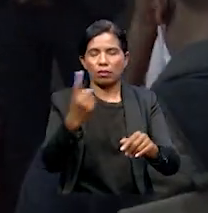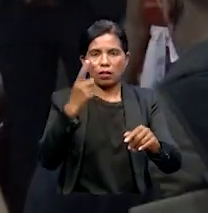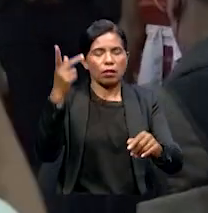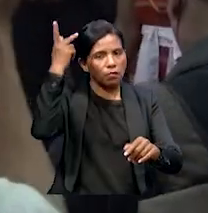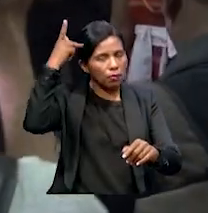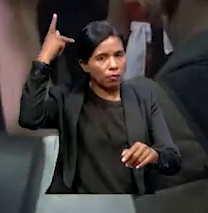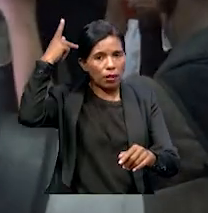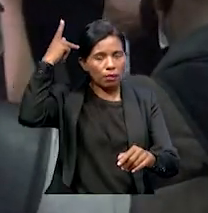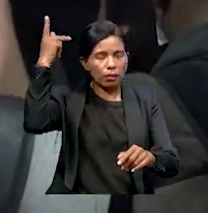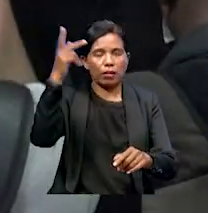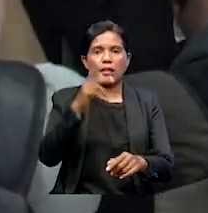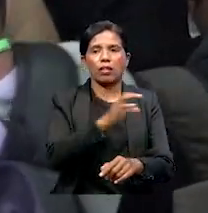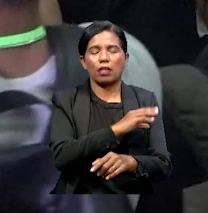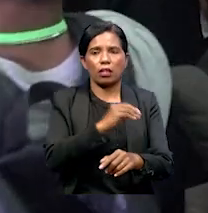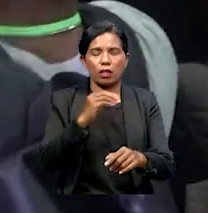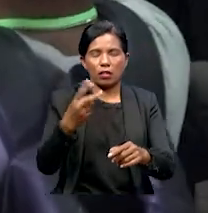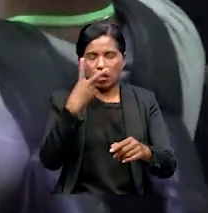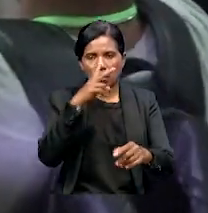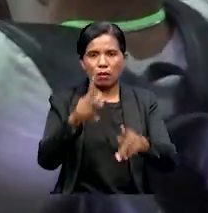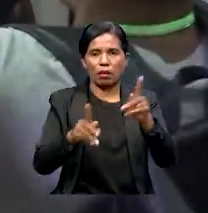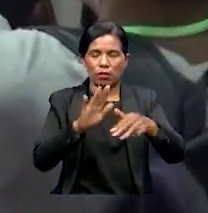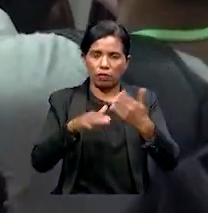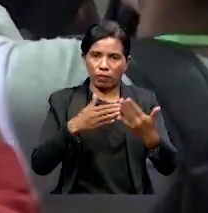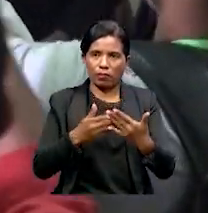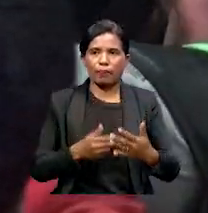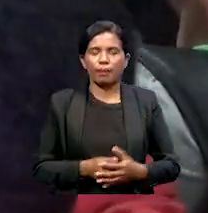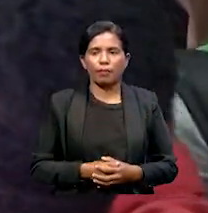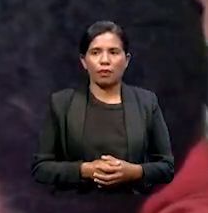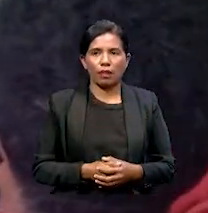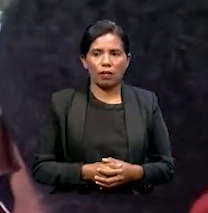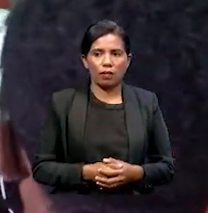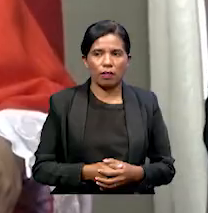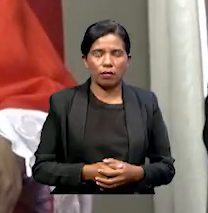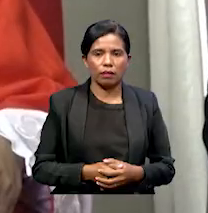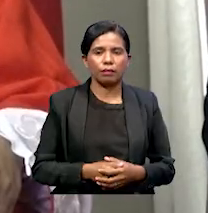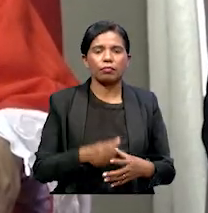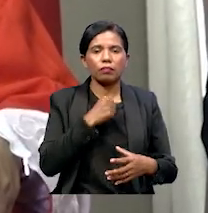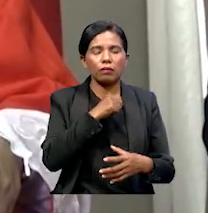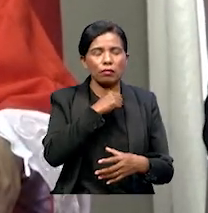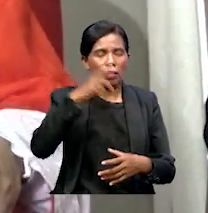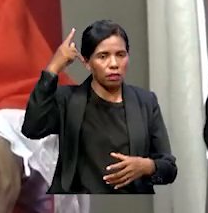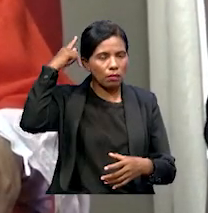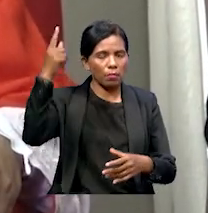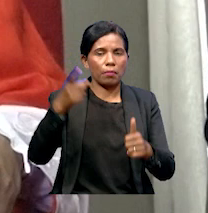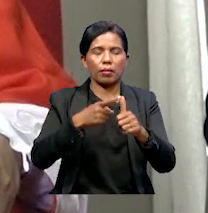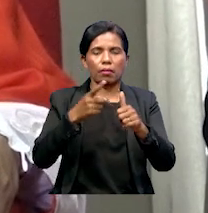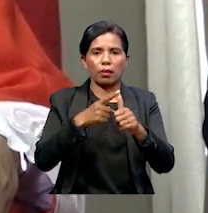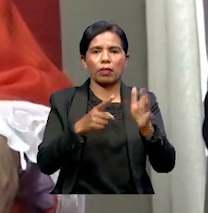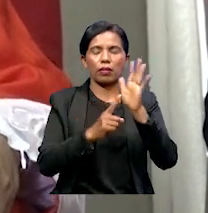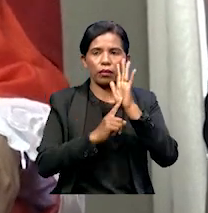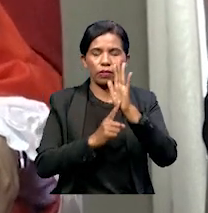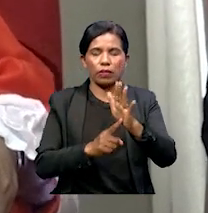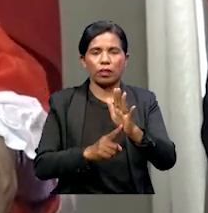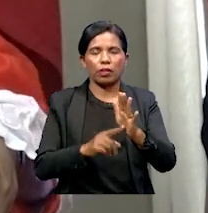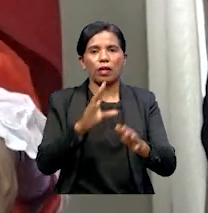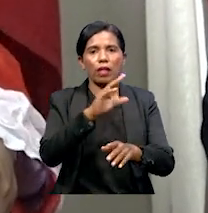importante taumatan ba bibiatan povo no Sarani Sira. Nessa carreira, a Papa e o primeiro dia para o Fonsai, nomei o Cardeal Fonsi